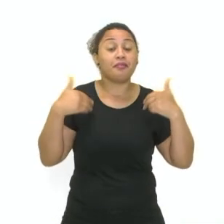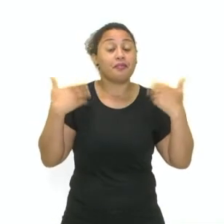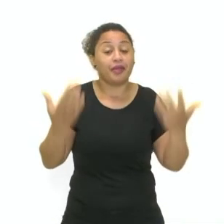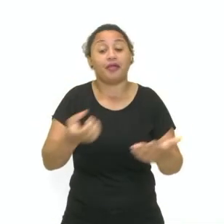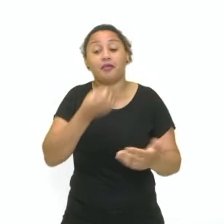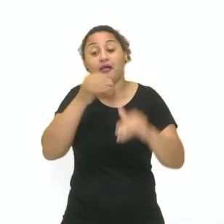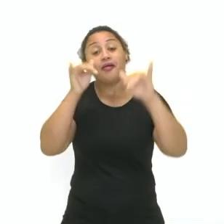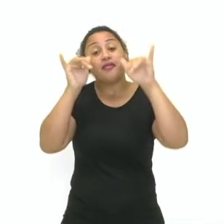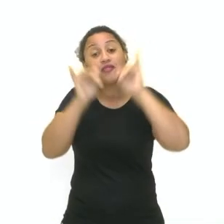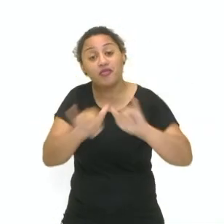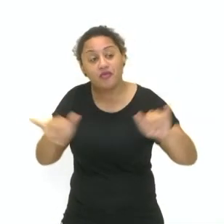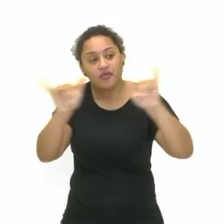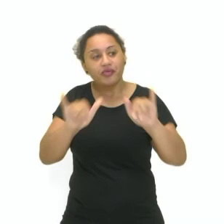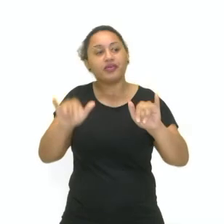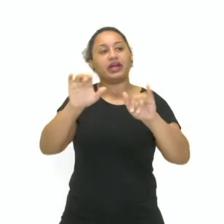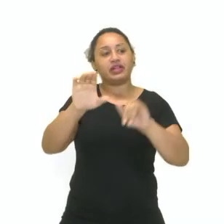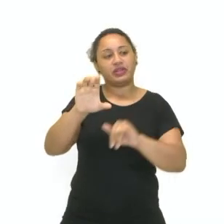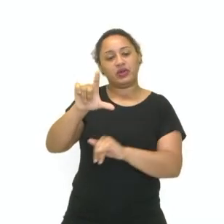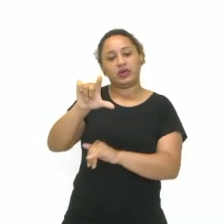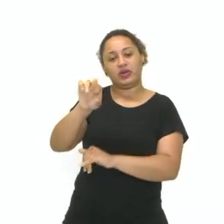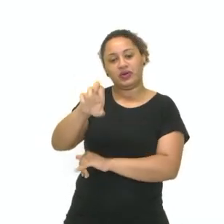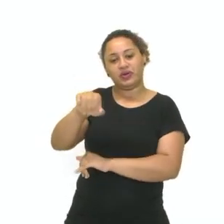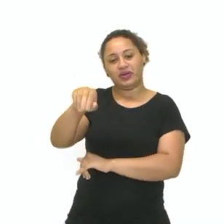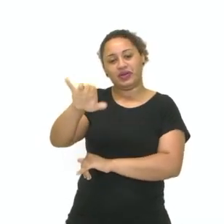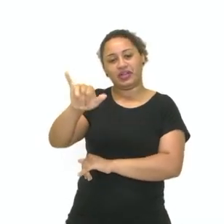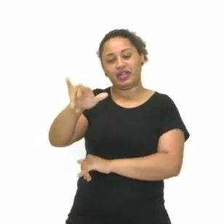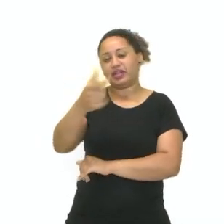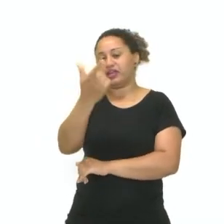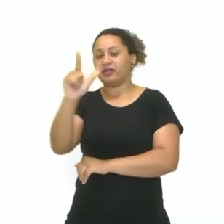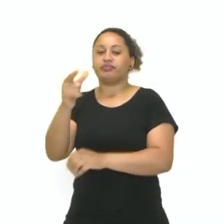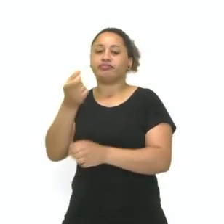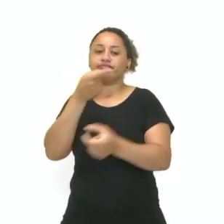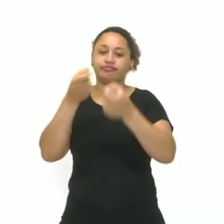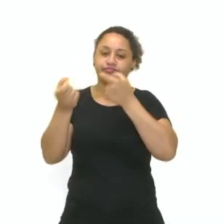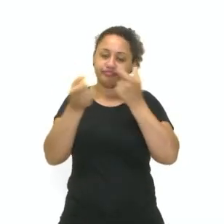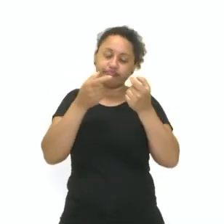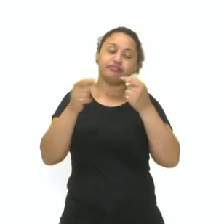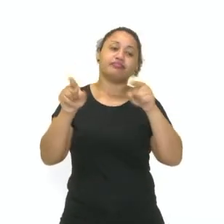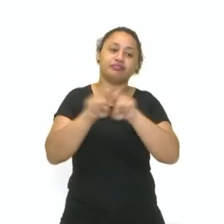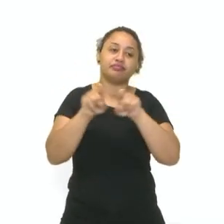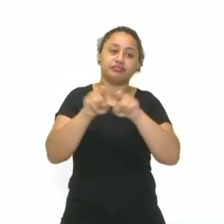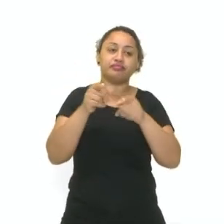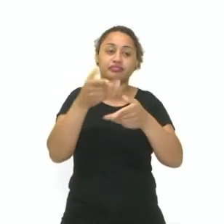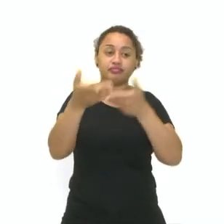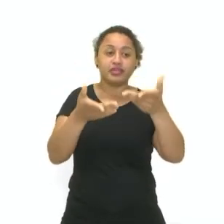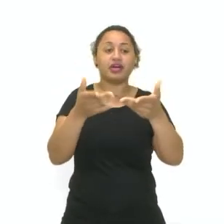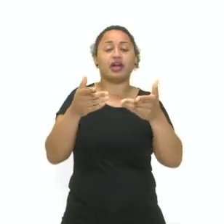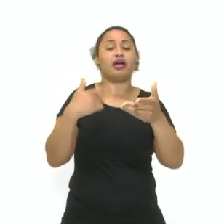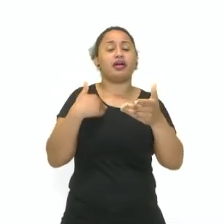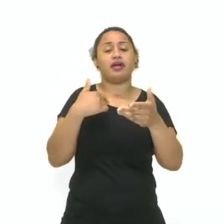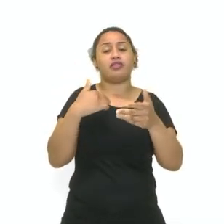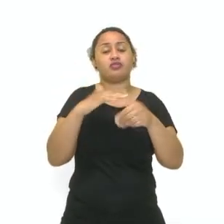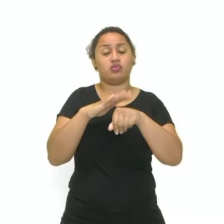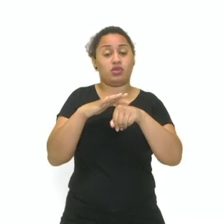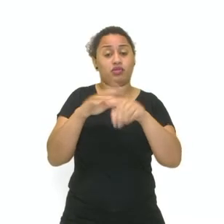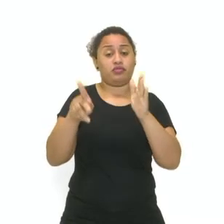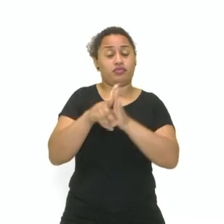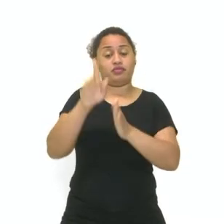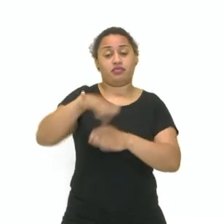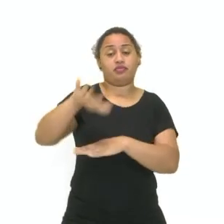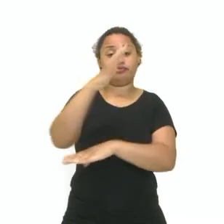divulgada cloroquina, entre outros medicamentos eficazes para as enfermidades típicas da mata, estão em